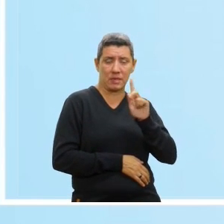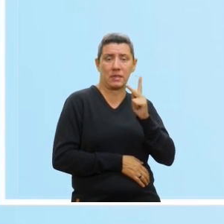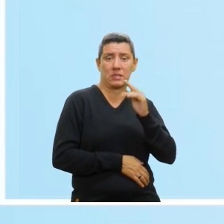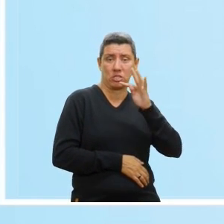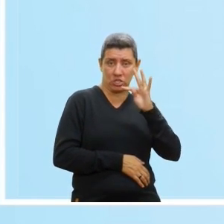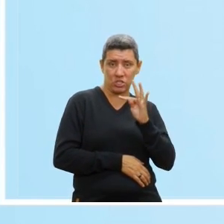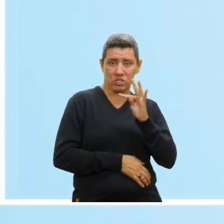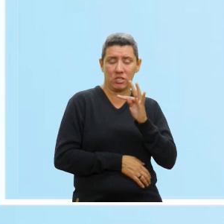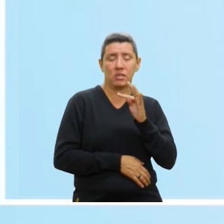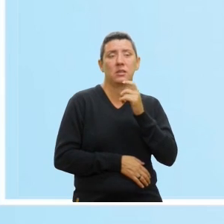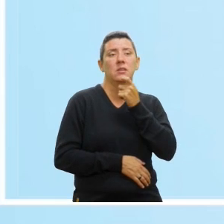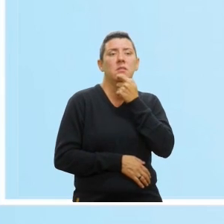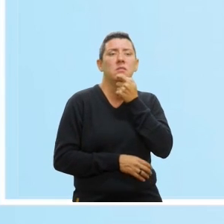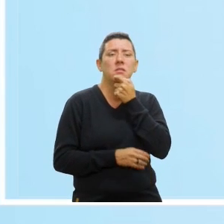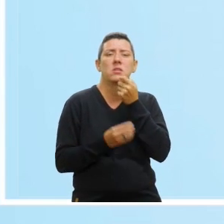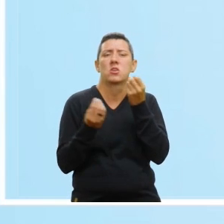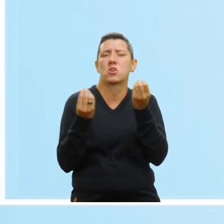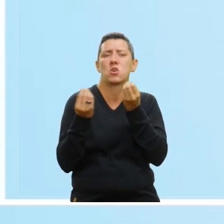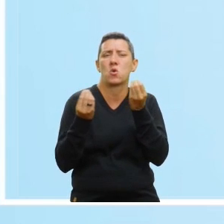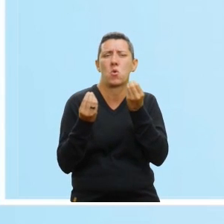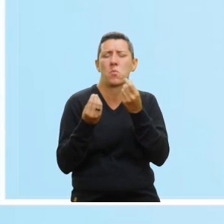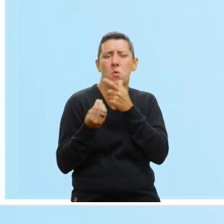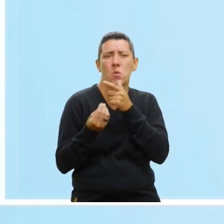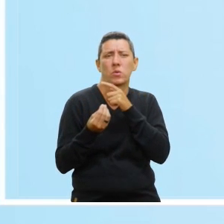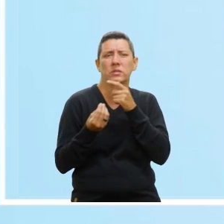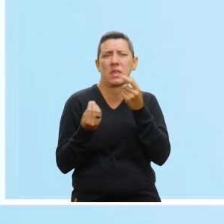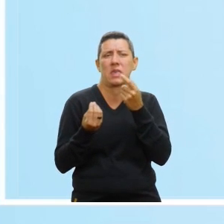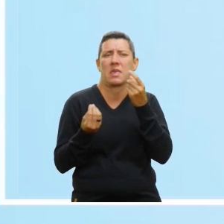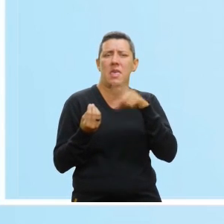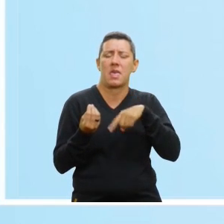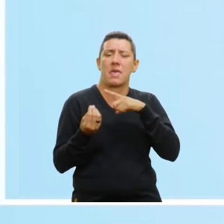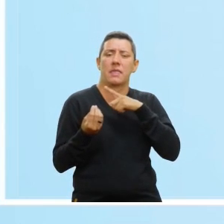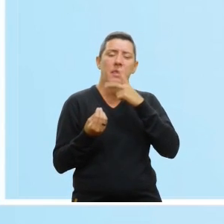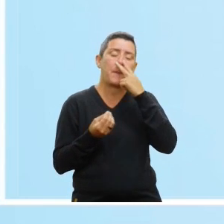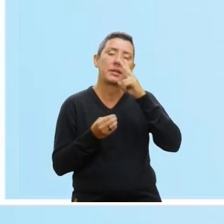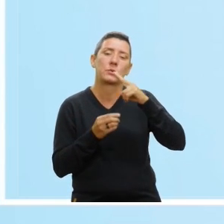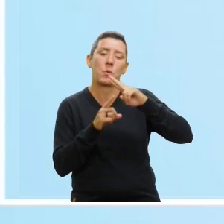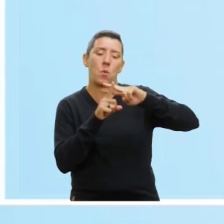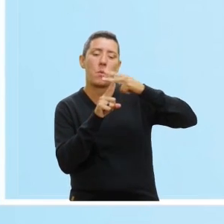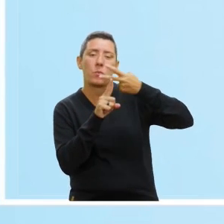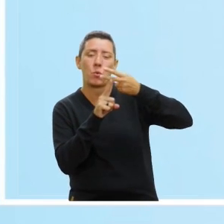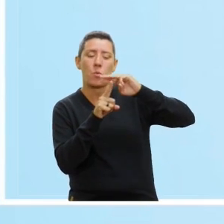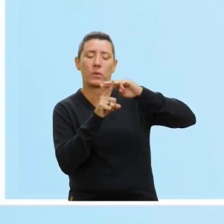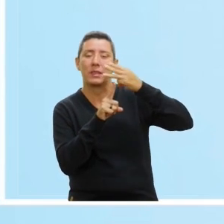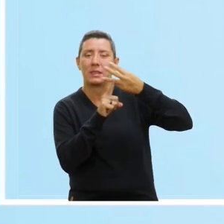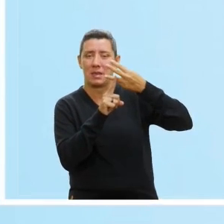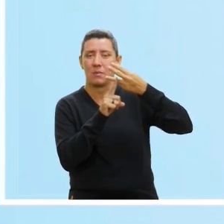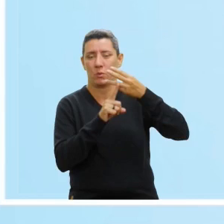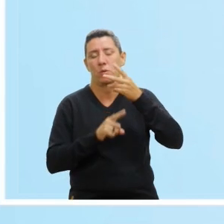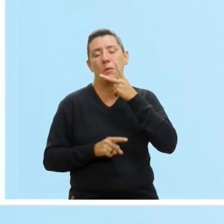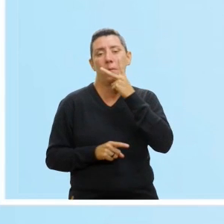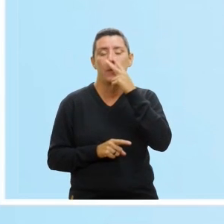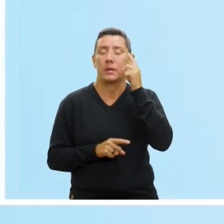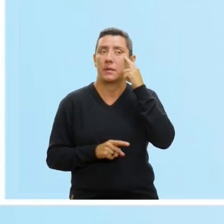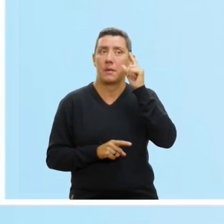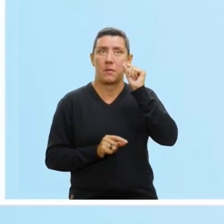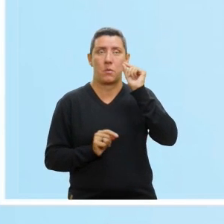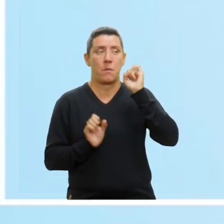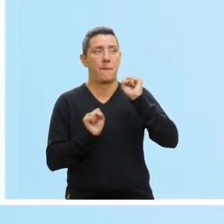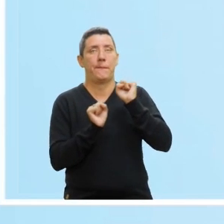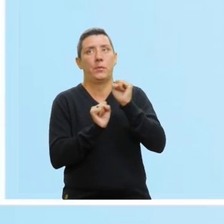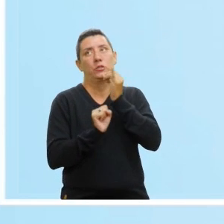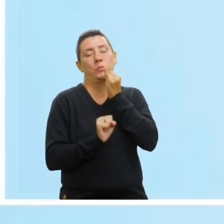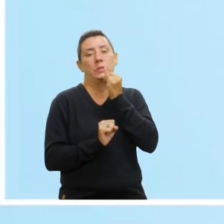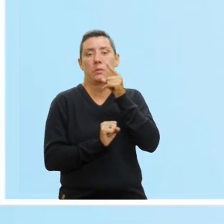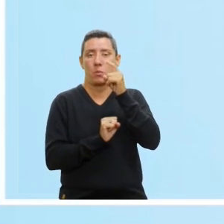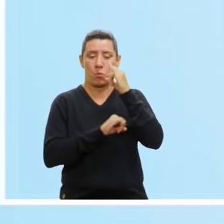é multiplexação? Basicamente, a gente pode falar que é uma multiplicação, né? A multiplexação é você utilizar uma portadora e, através de